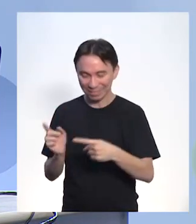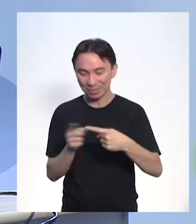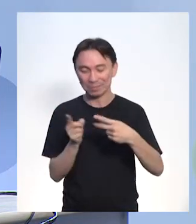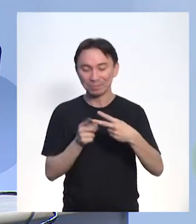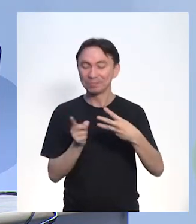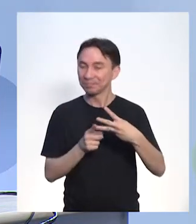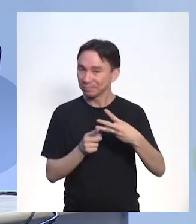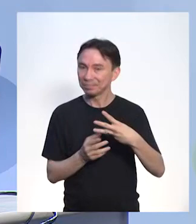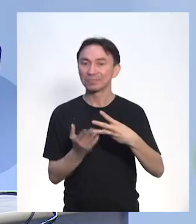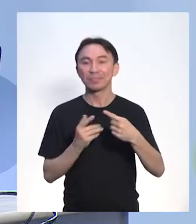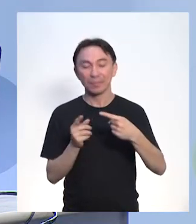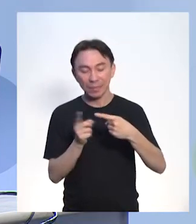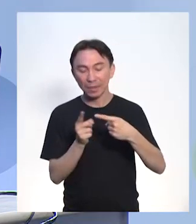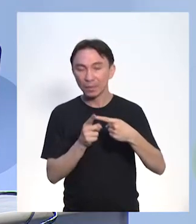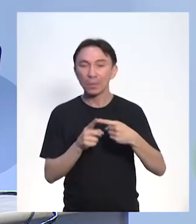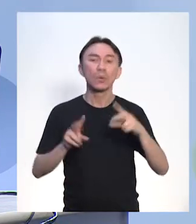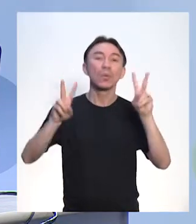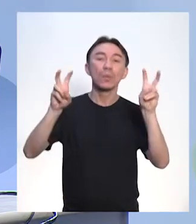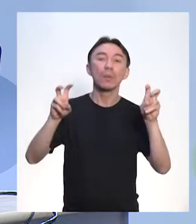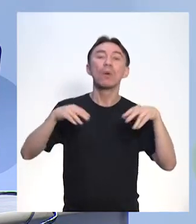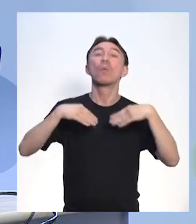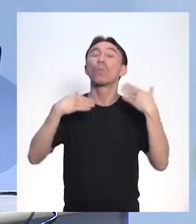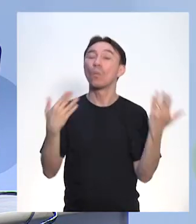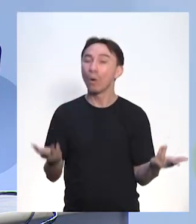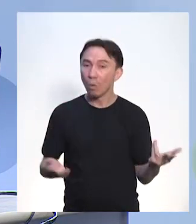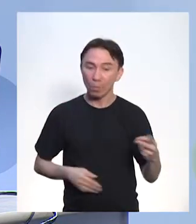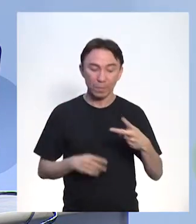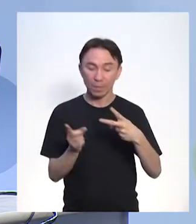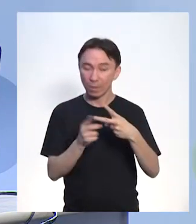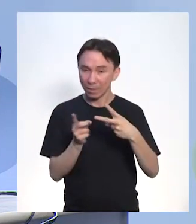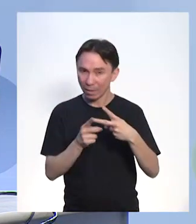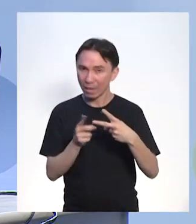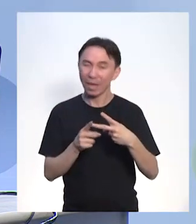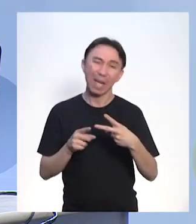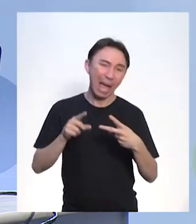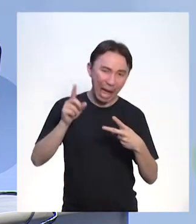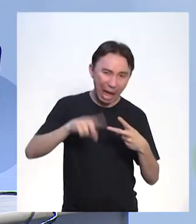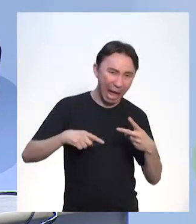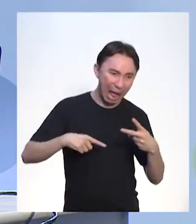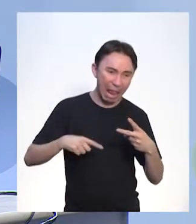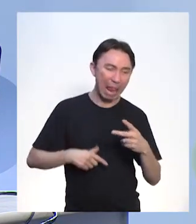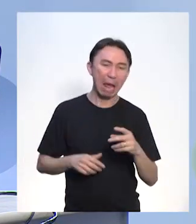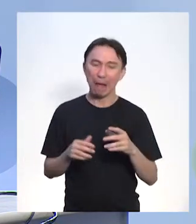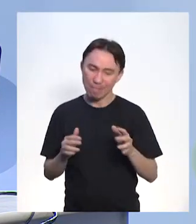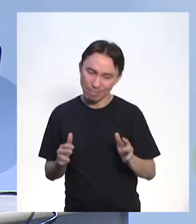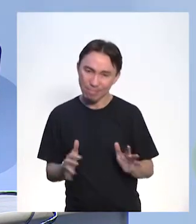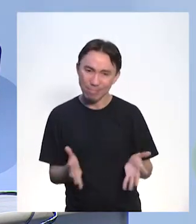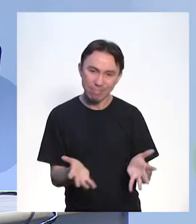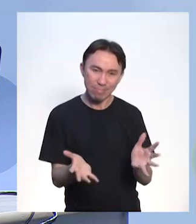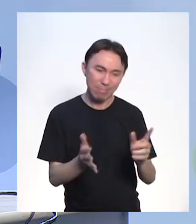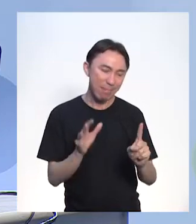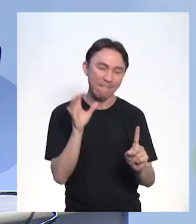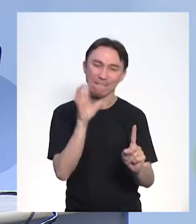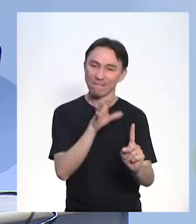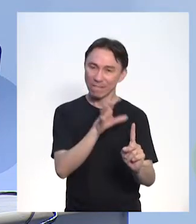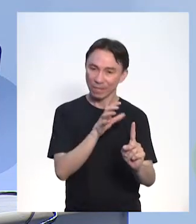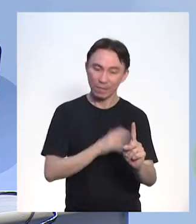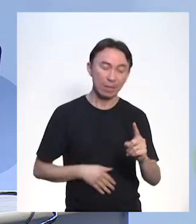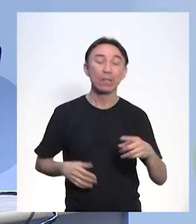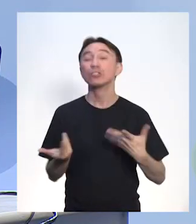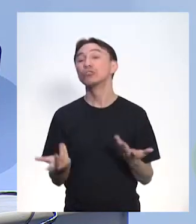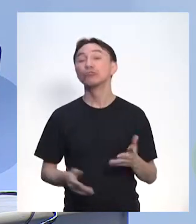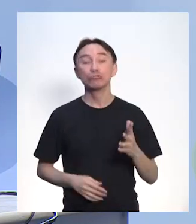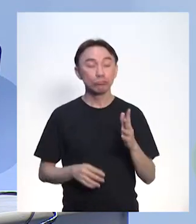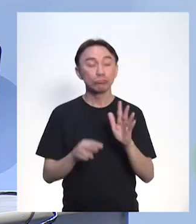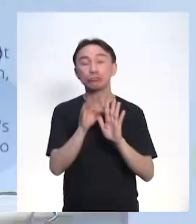texto, se ele tem o tema do texto, se ele é um texto biased, se é um texto tendencioso, e qual que é o objetivo dele, certo? Então vamos